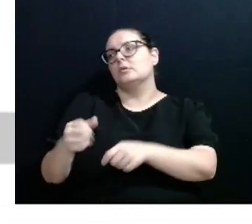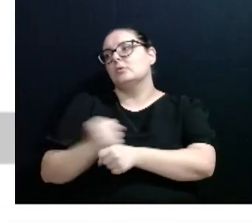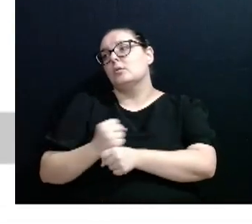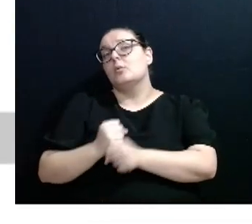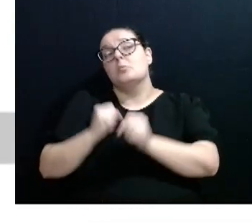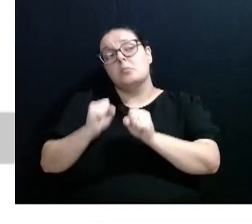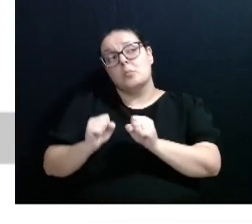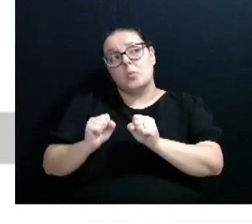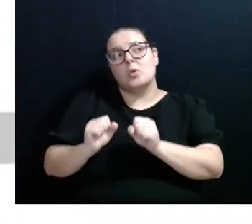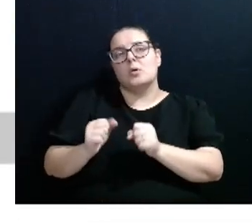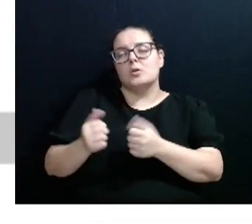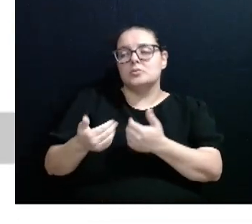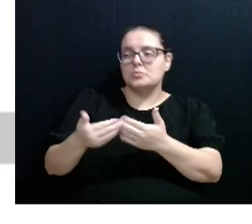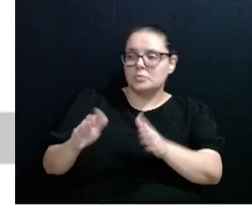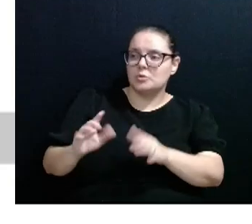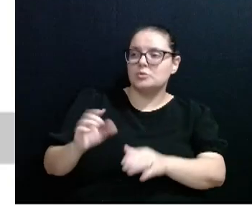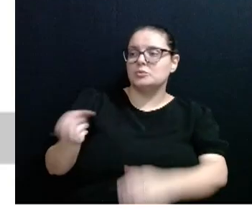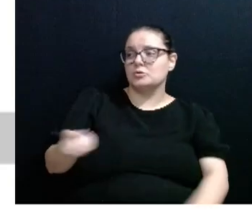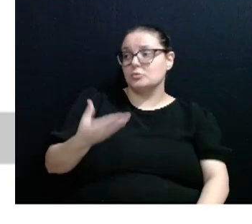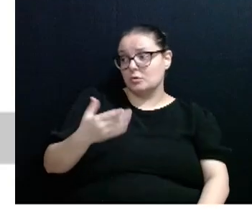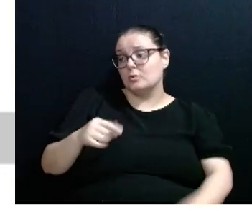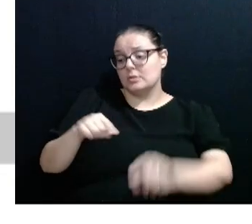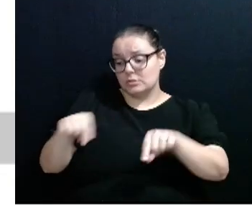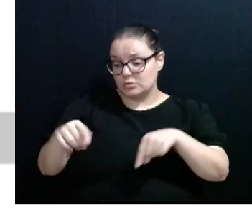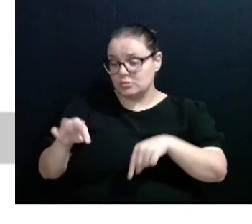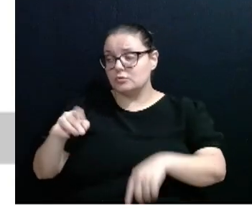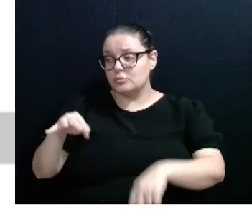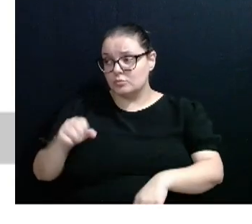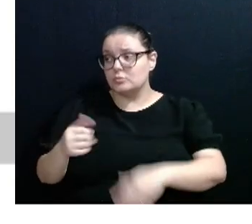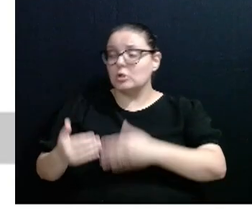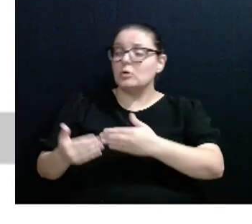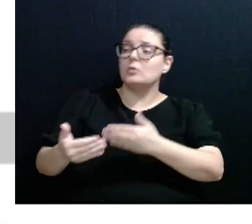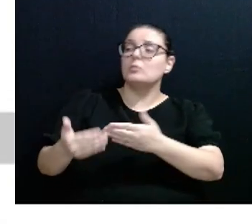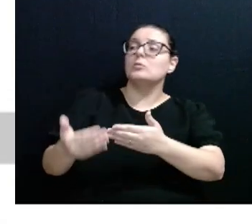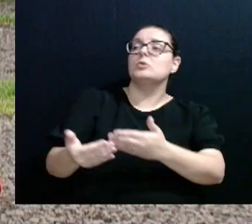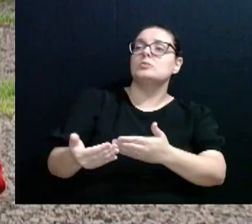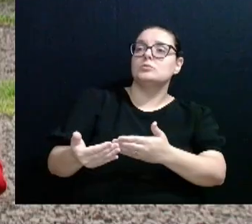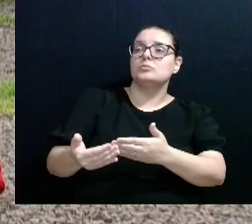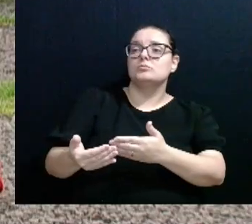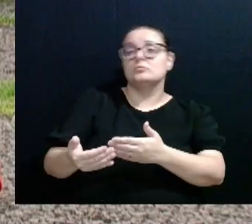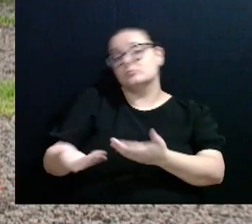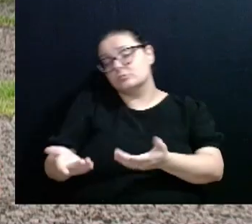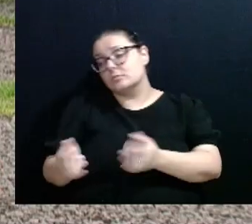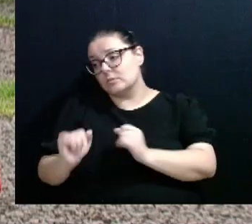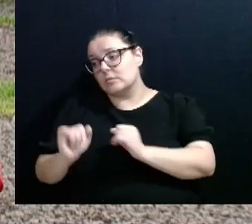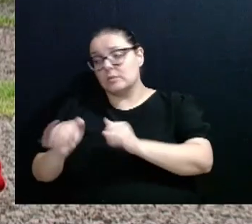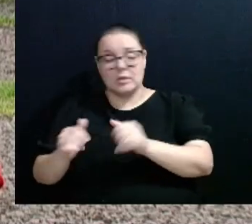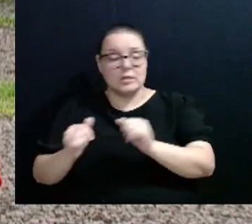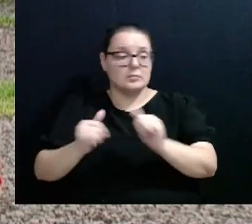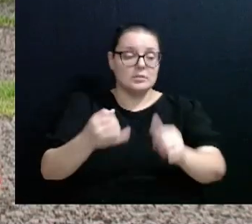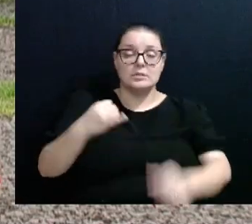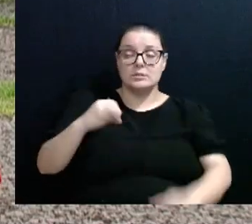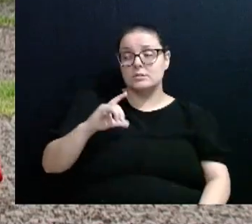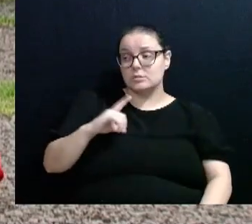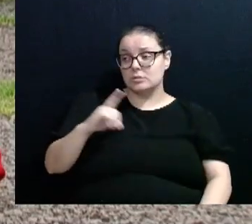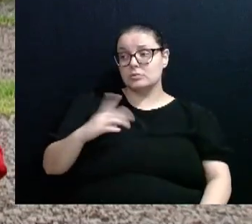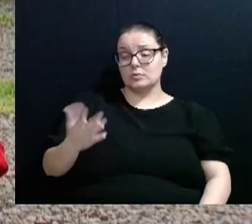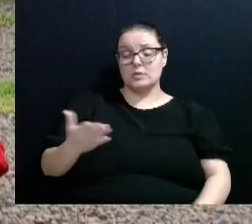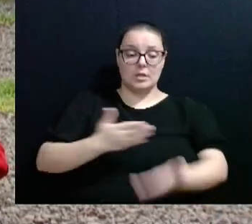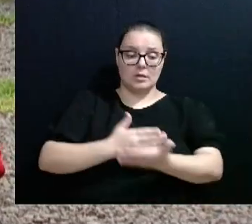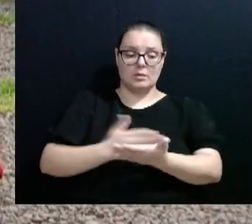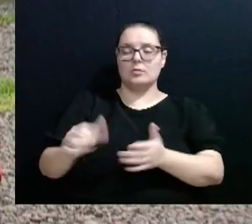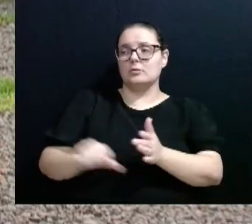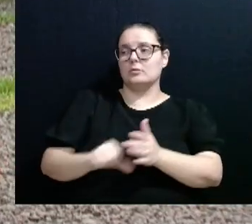turmas e a gente também vai fazer o processamento das desistências, né, se houverem desistências agora no primeiro semestre.